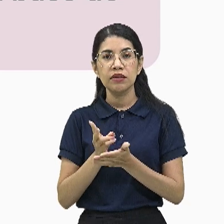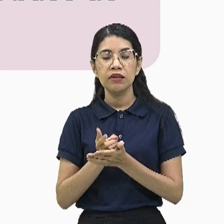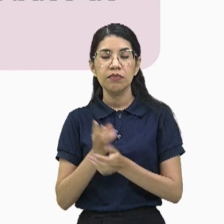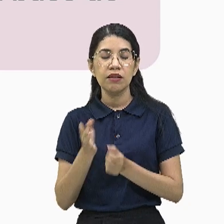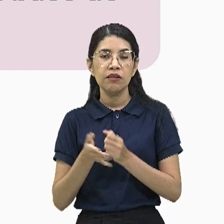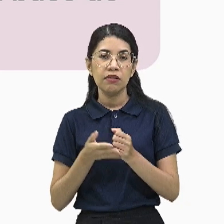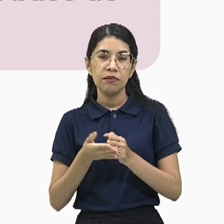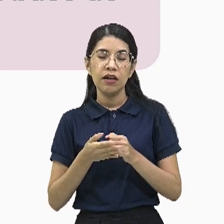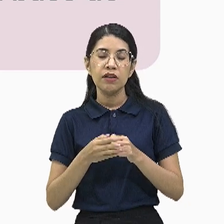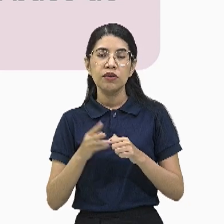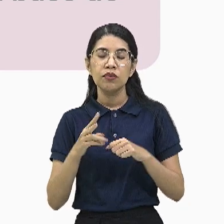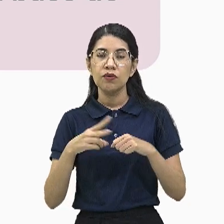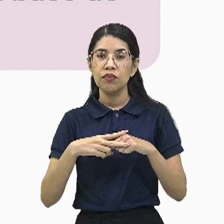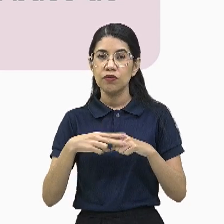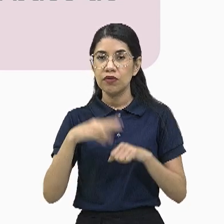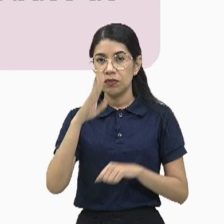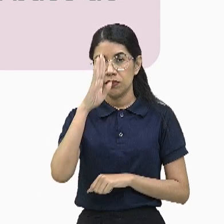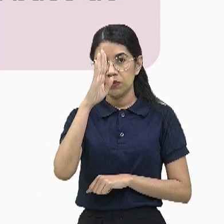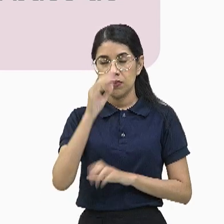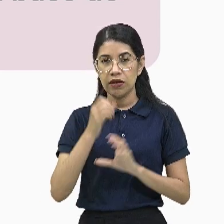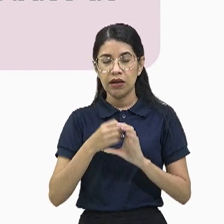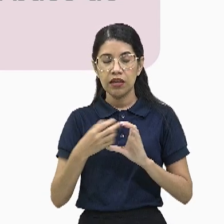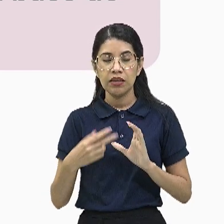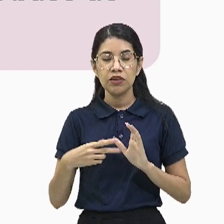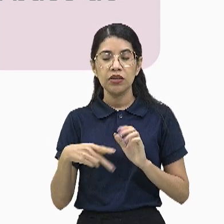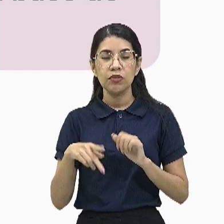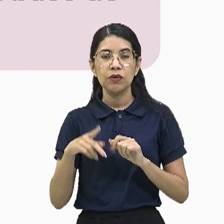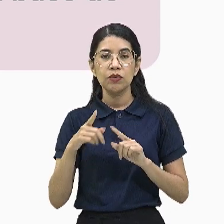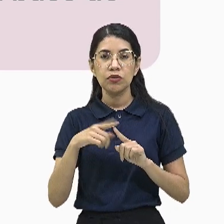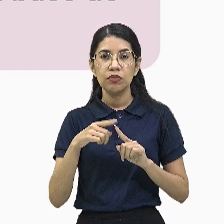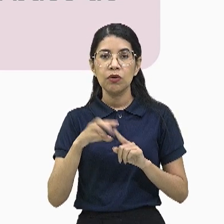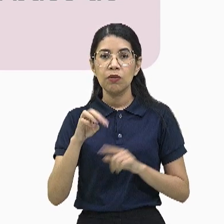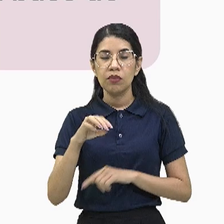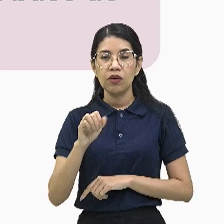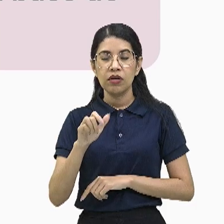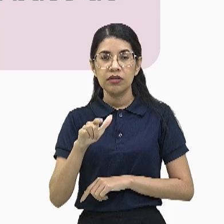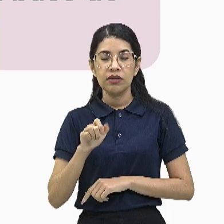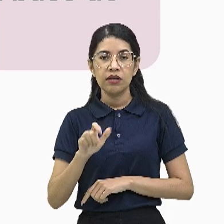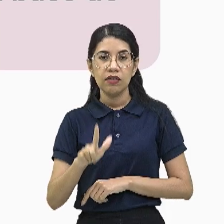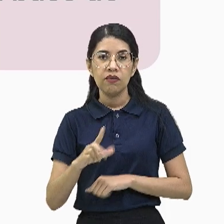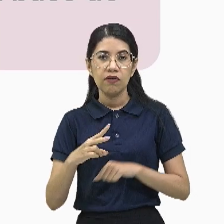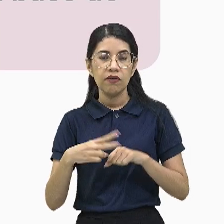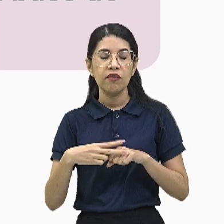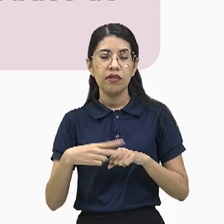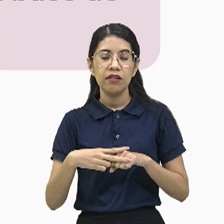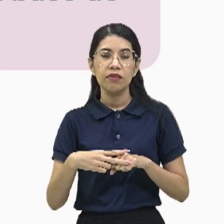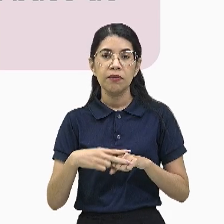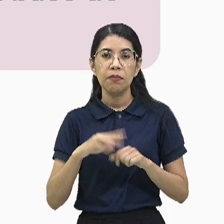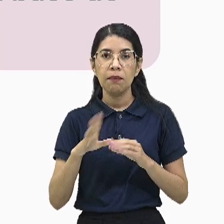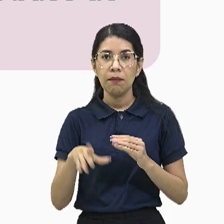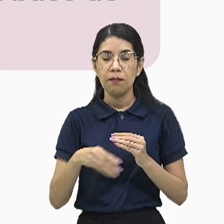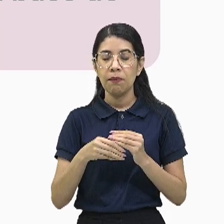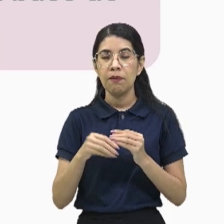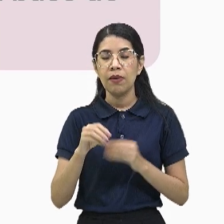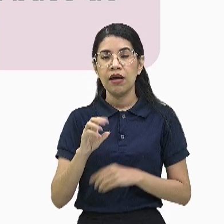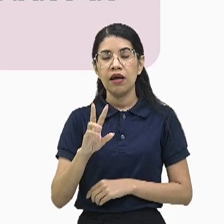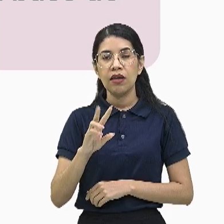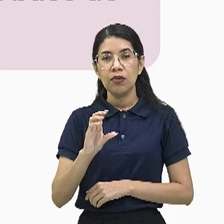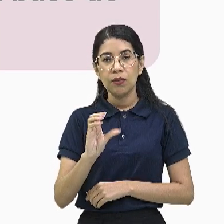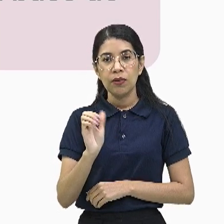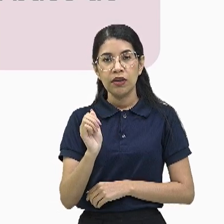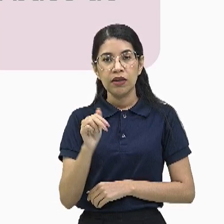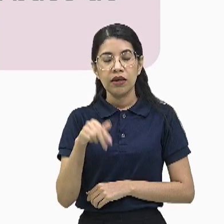verbo principal. Então, é uma característica aqui dos verbos modais no geral, mas o can, ele tem